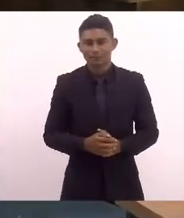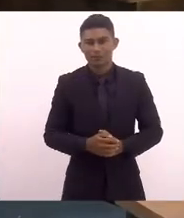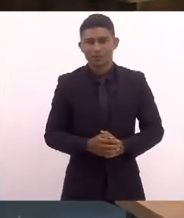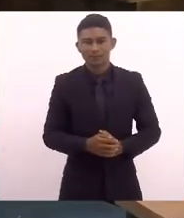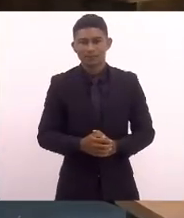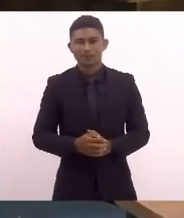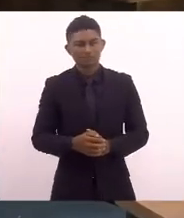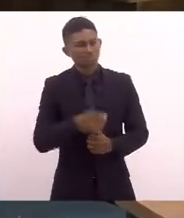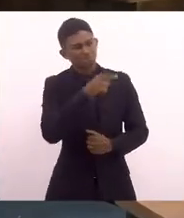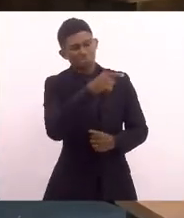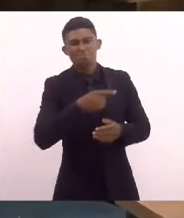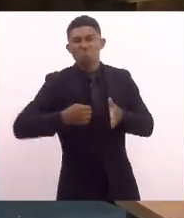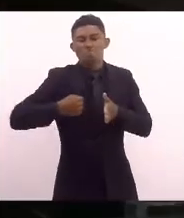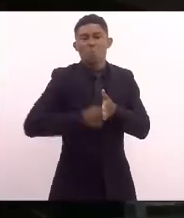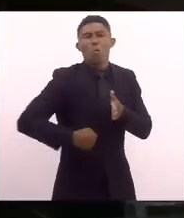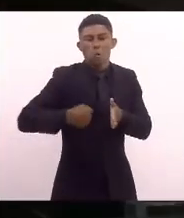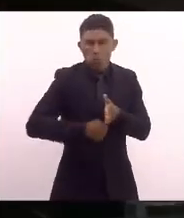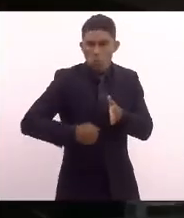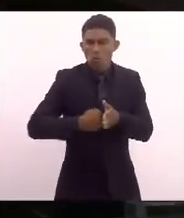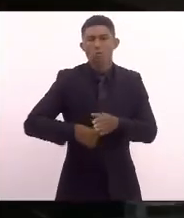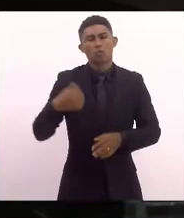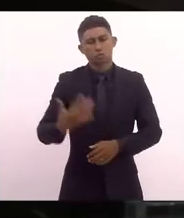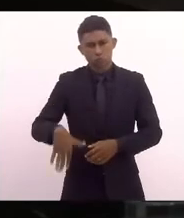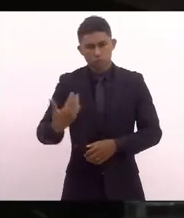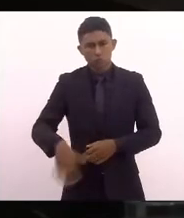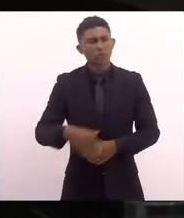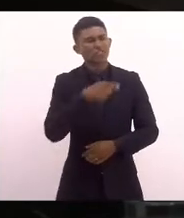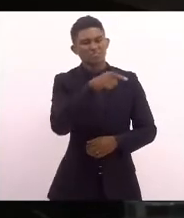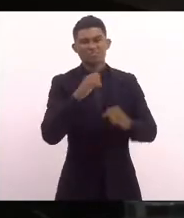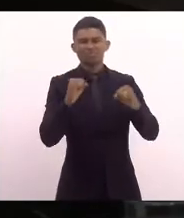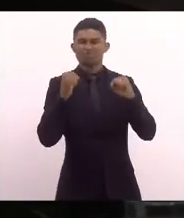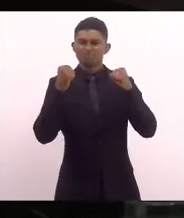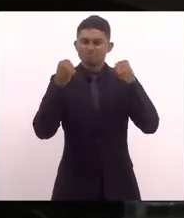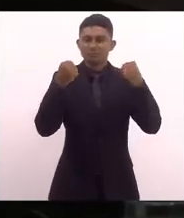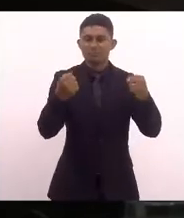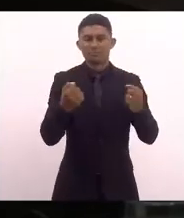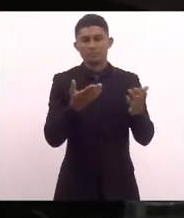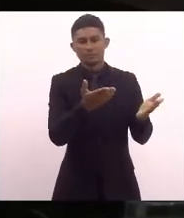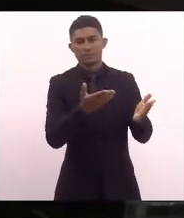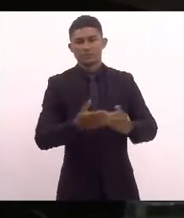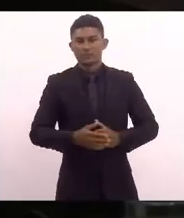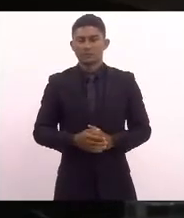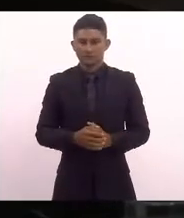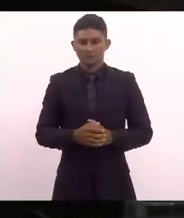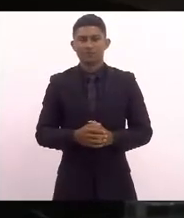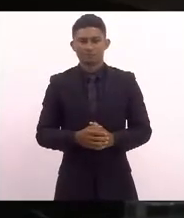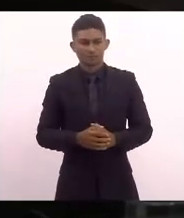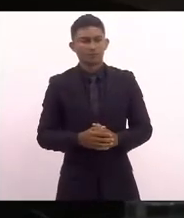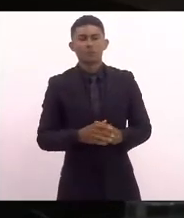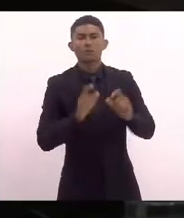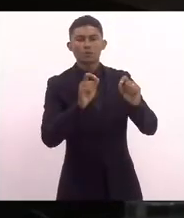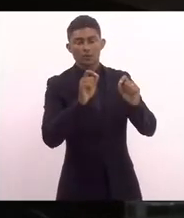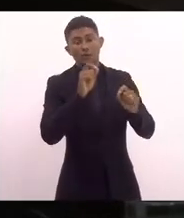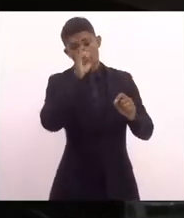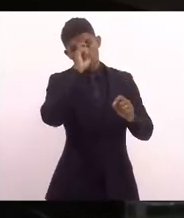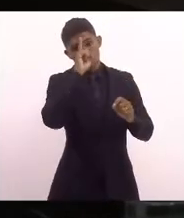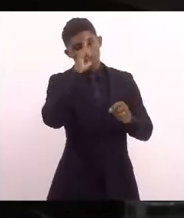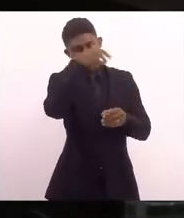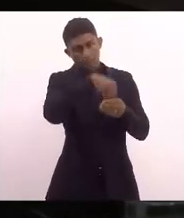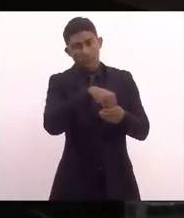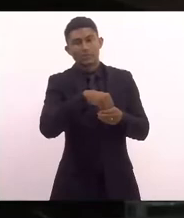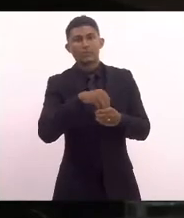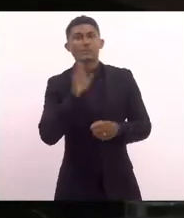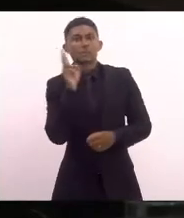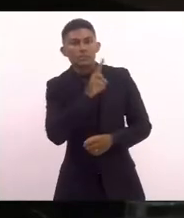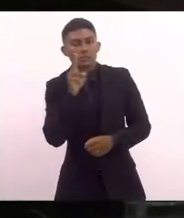Um grande guerreiro, atuando na ponta também, em um hospital de emergência,